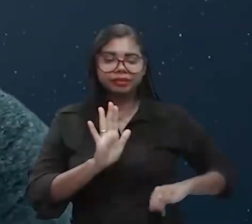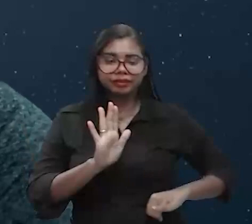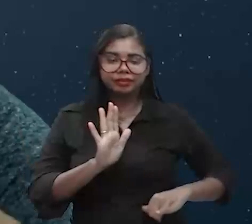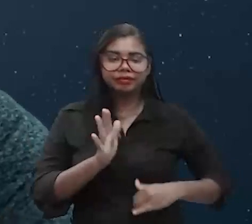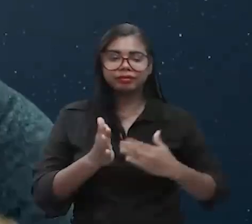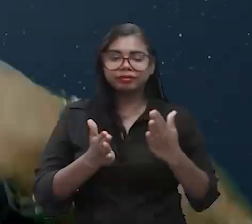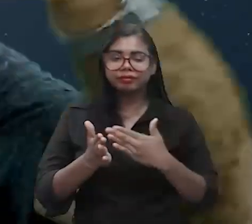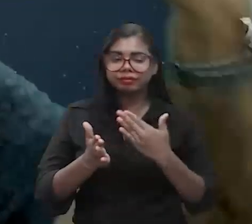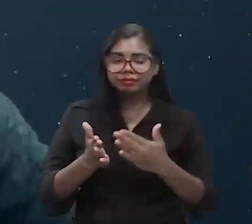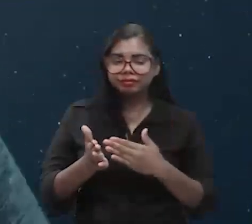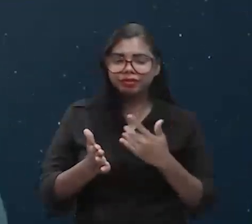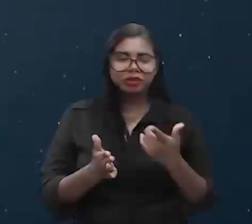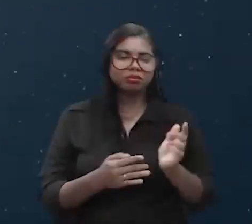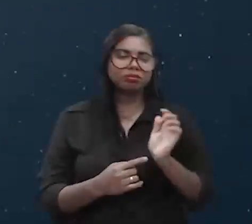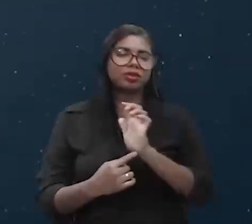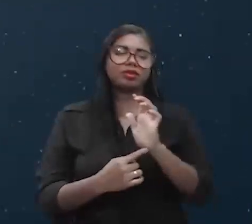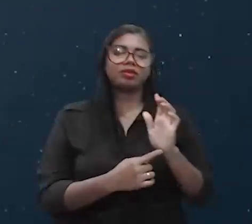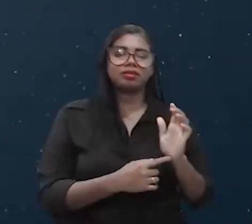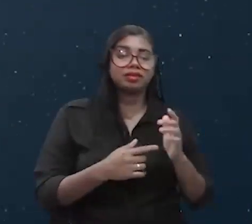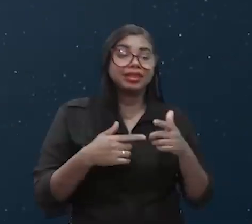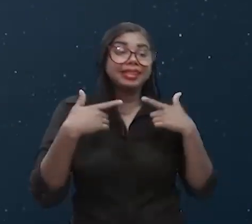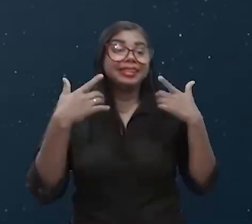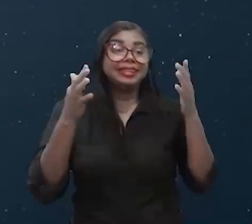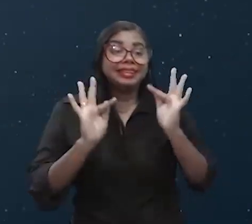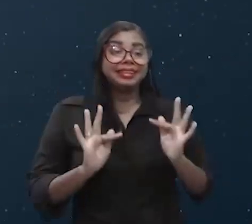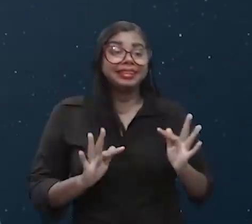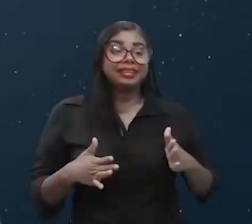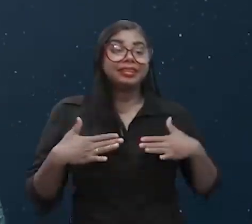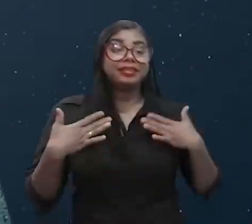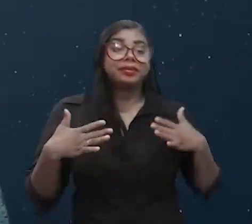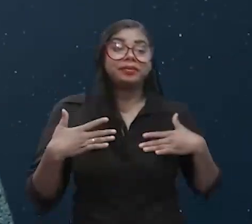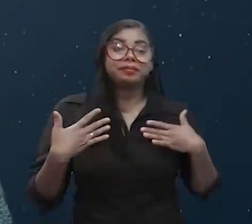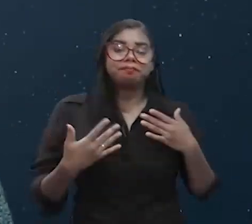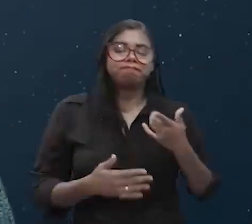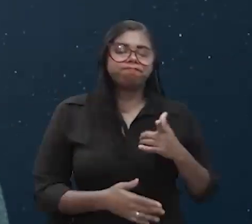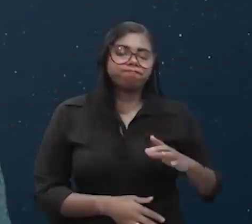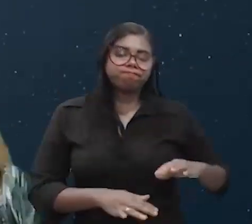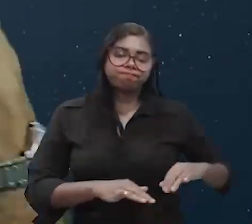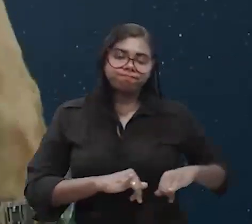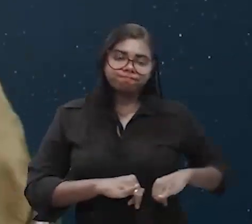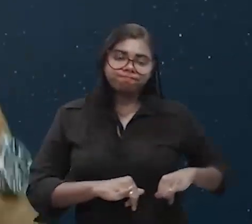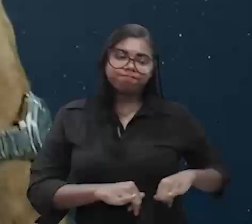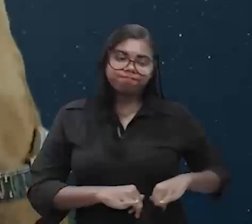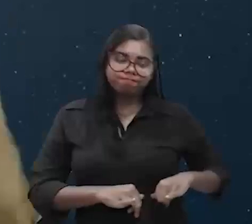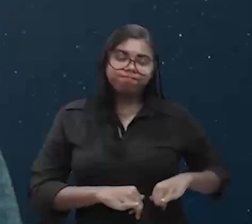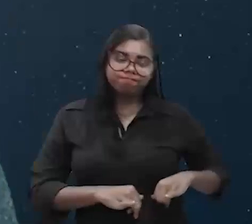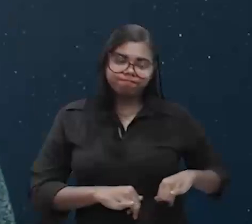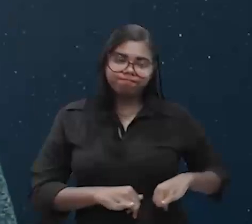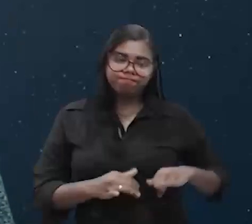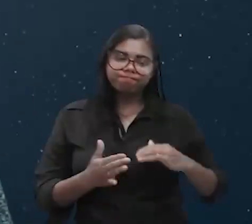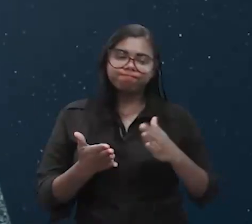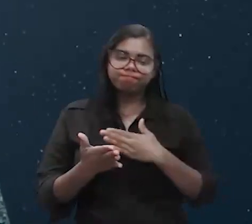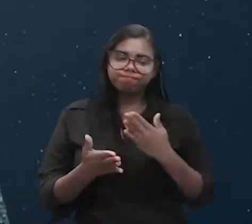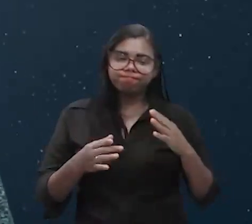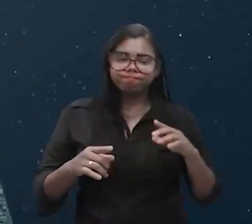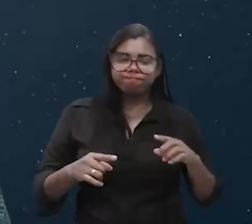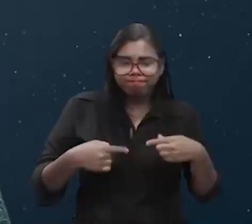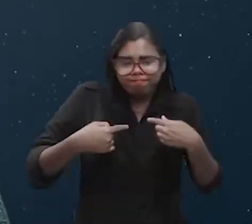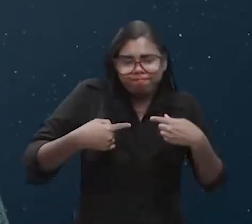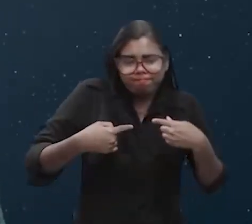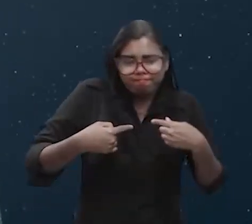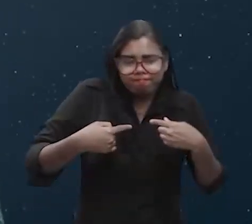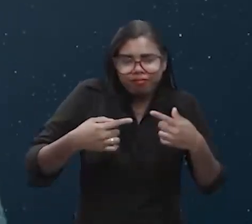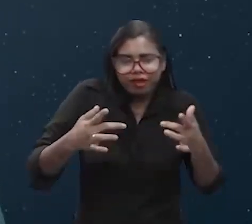alegre, saltitante, feliz, né? Mas uma obra triste, uma obra que questiona, que discute a